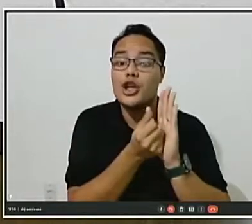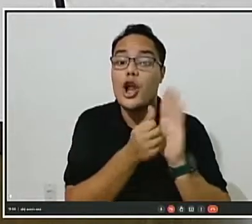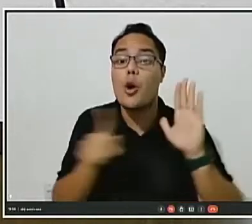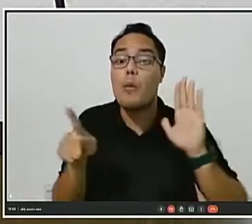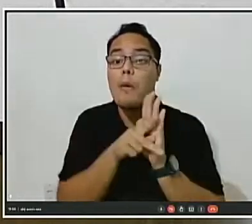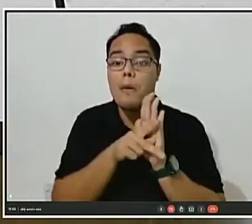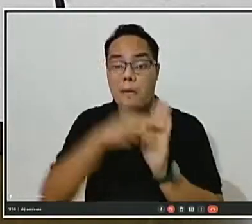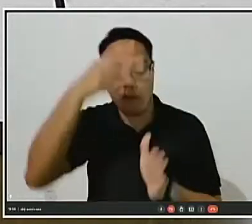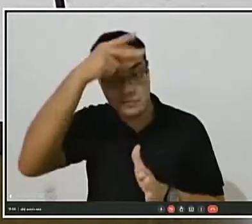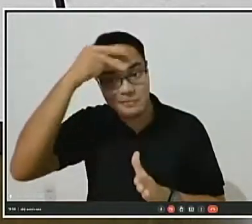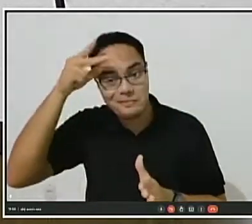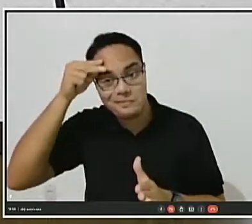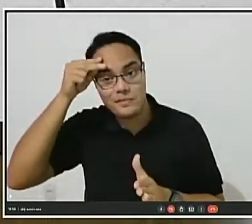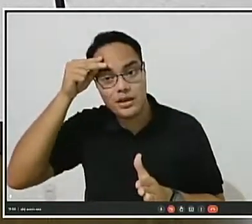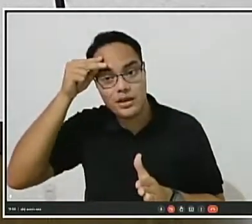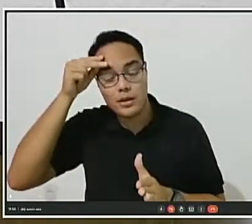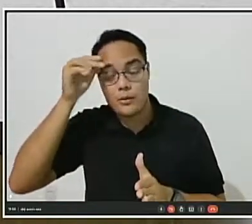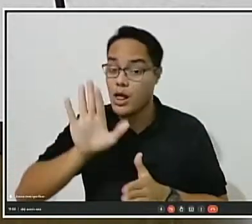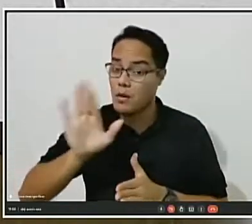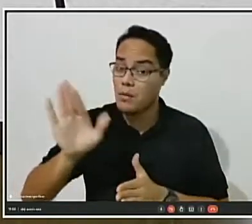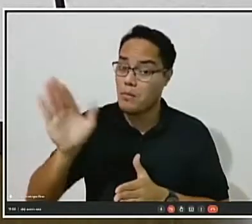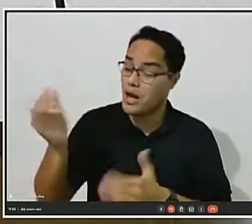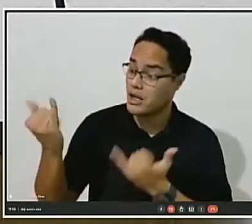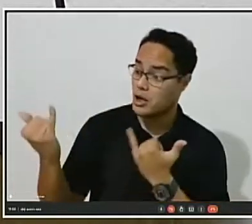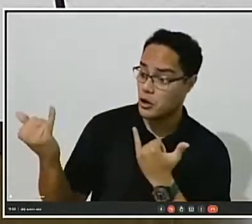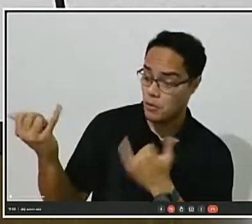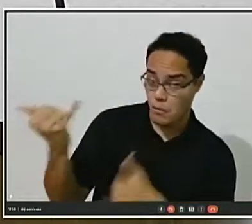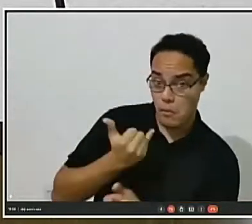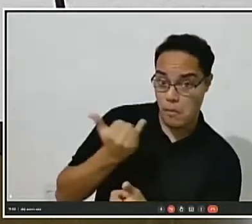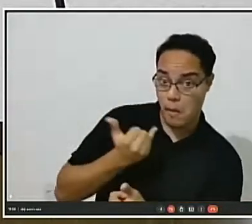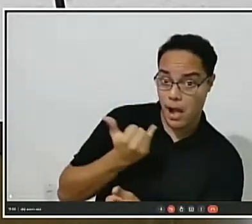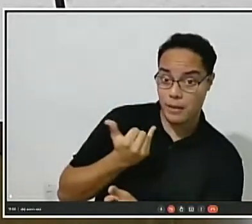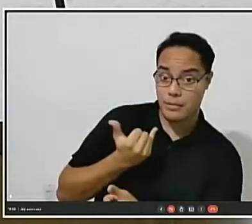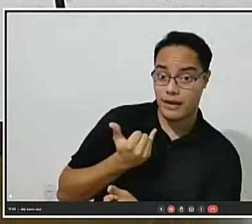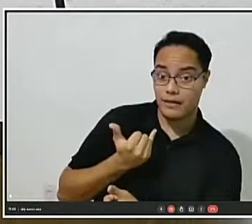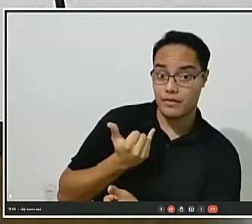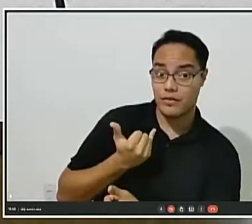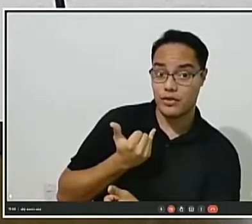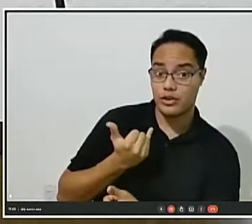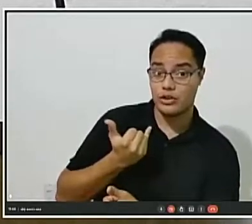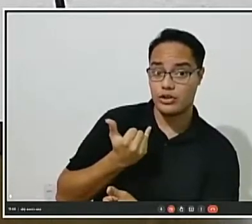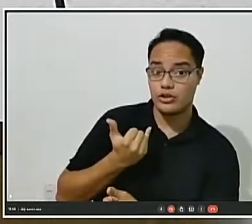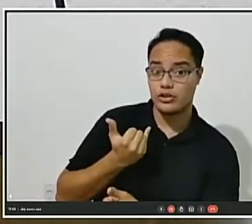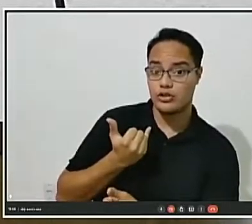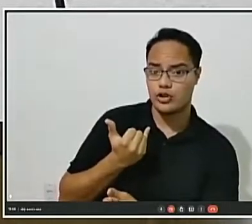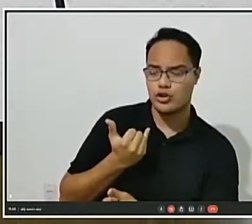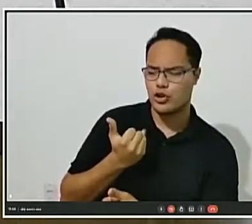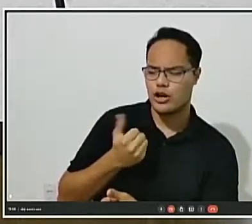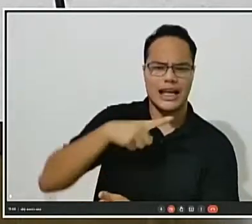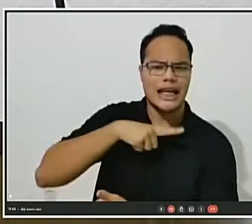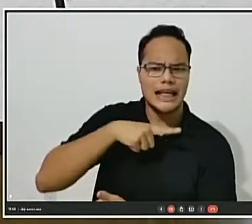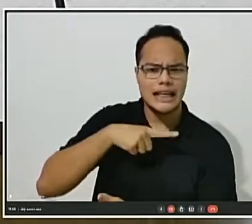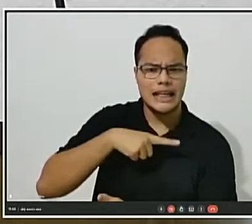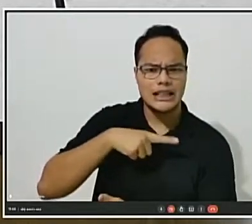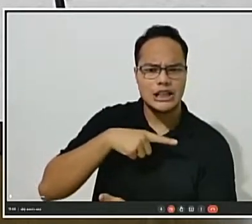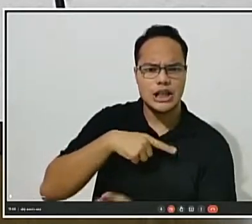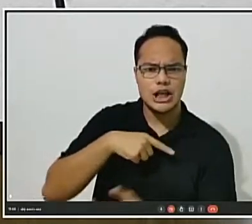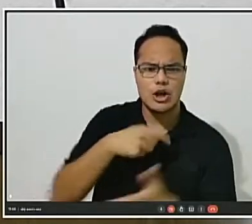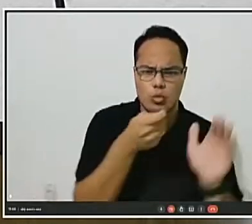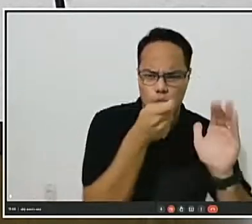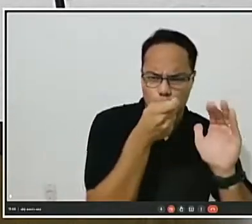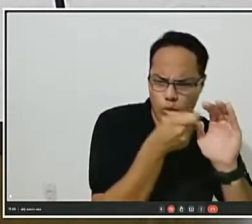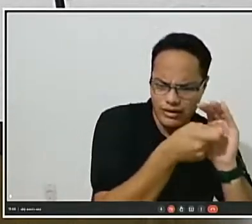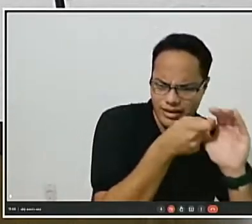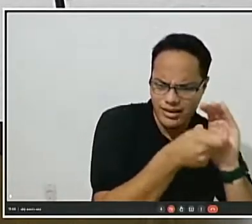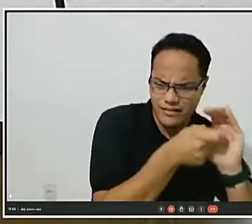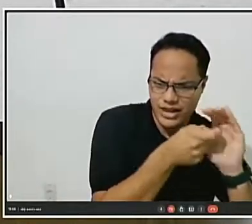Mas não me informou que esse recurso era através de um financiamento. Então, na verdade, a prefeitura vai fazer